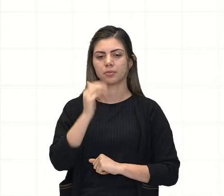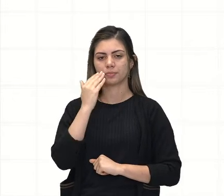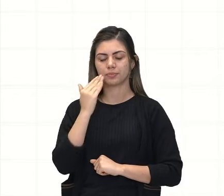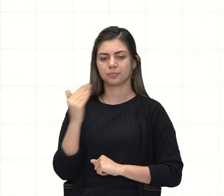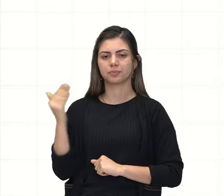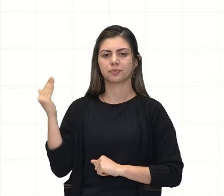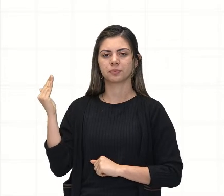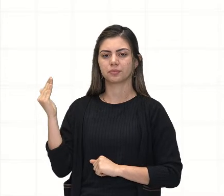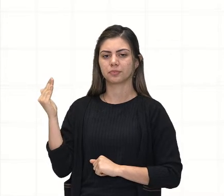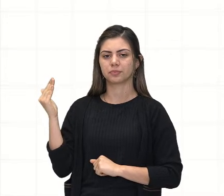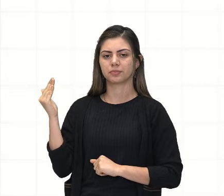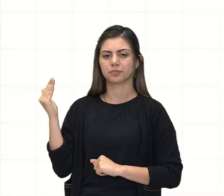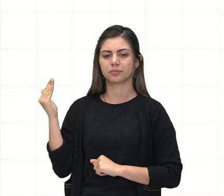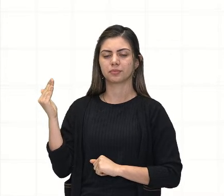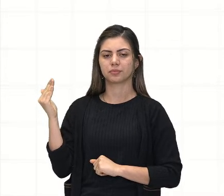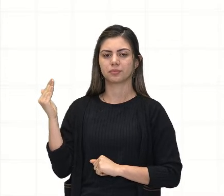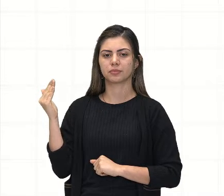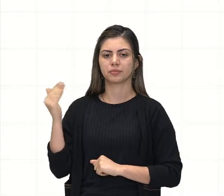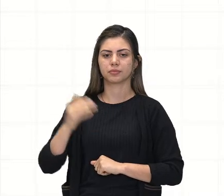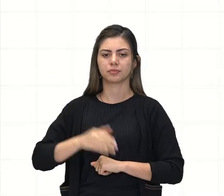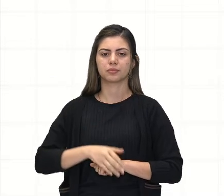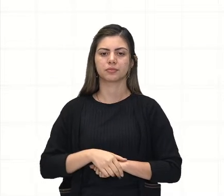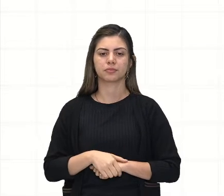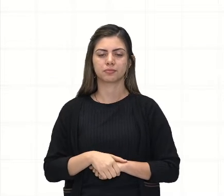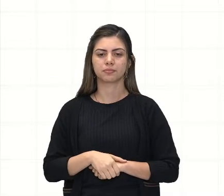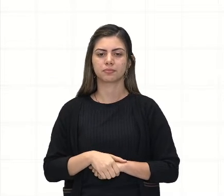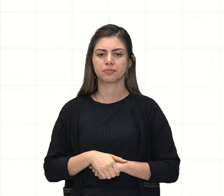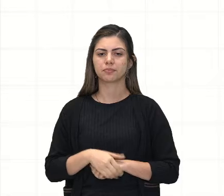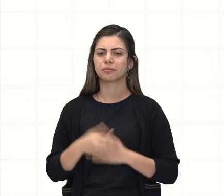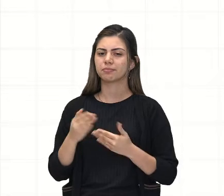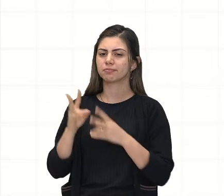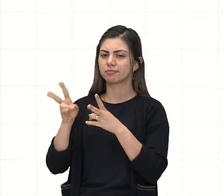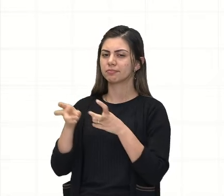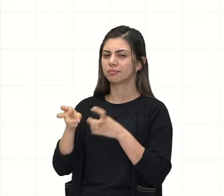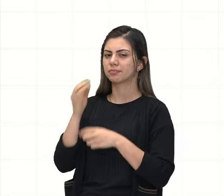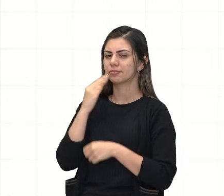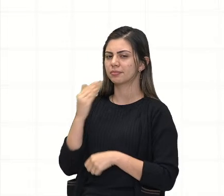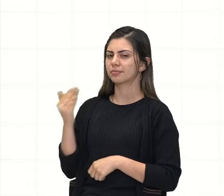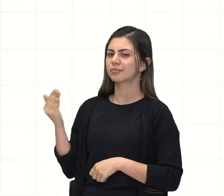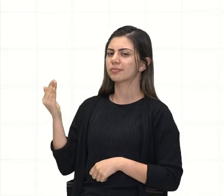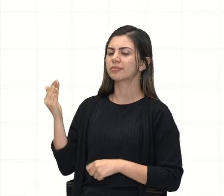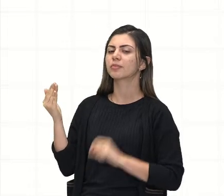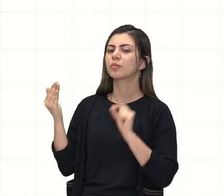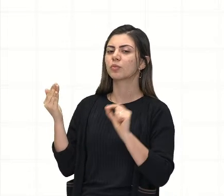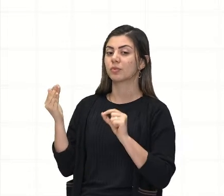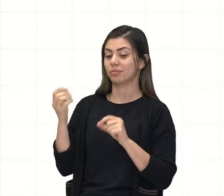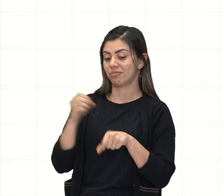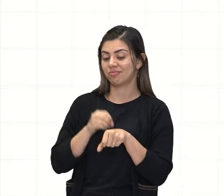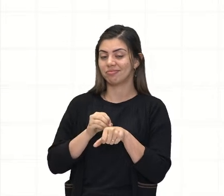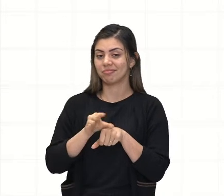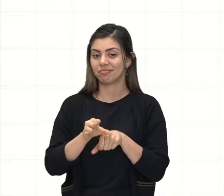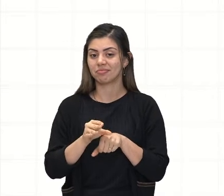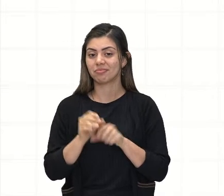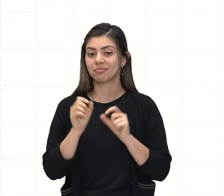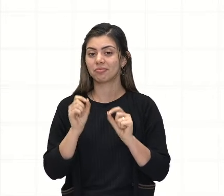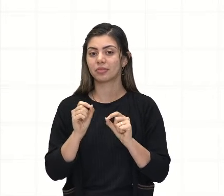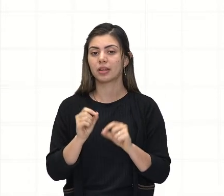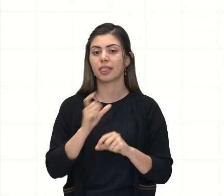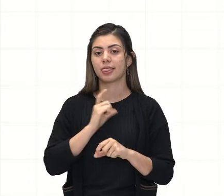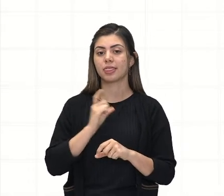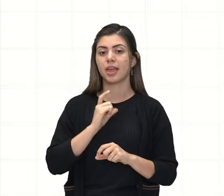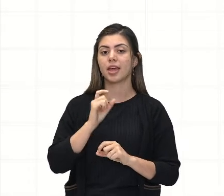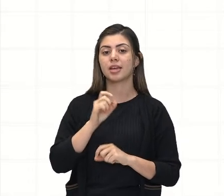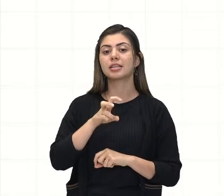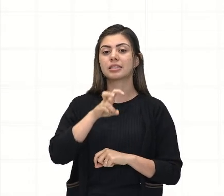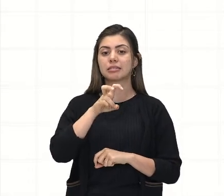Olhem para cá no ponto A. Vejam, ó, eu até coloquei aqui, ó, a dica, né? 5